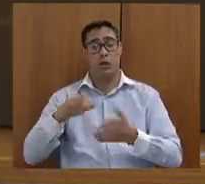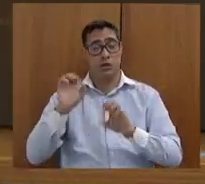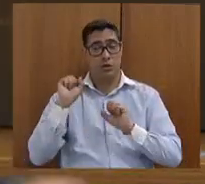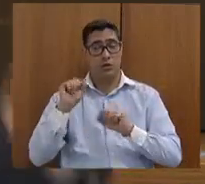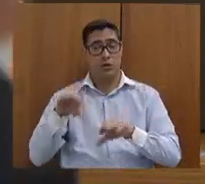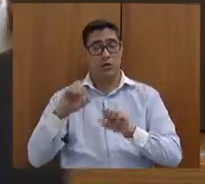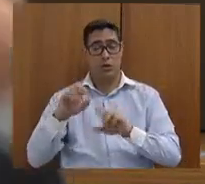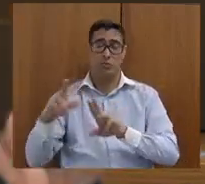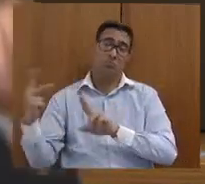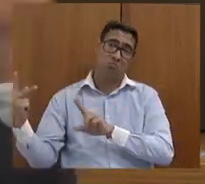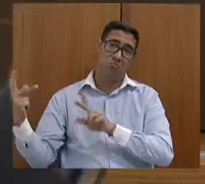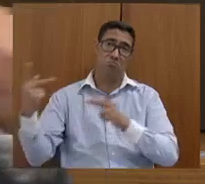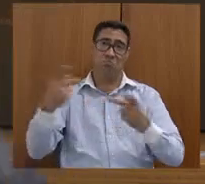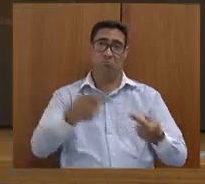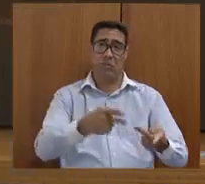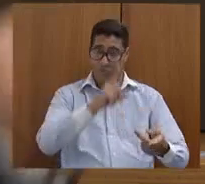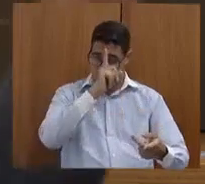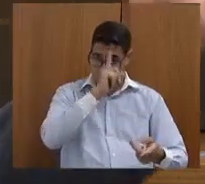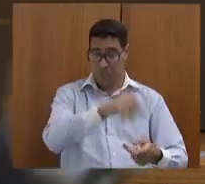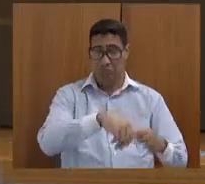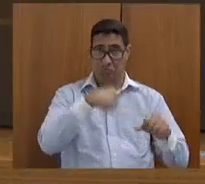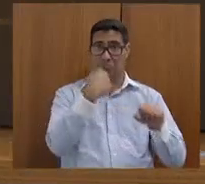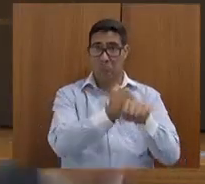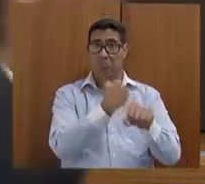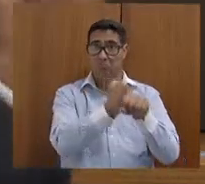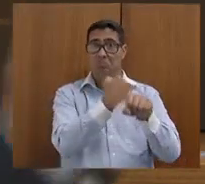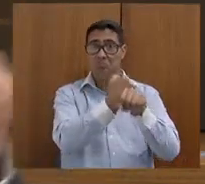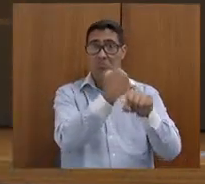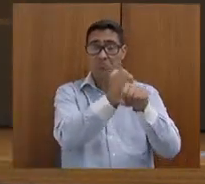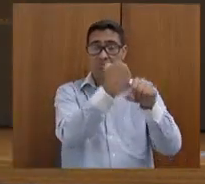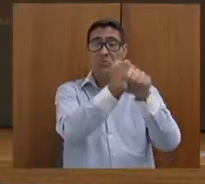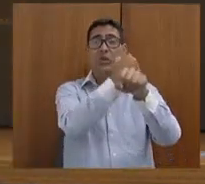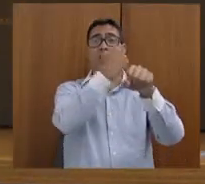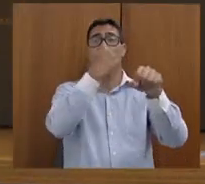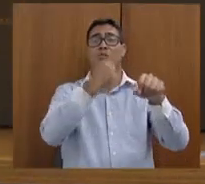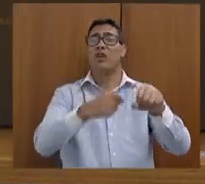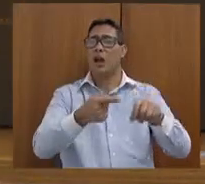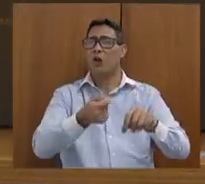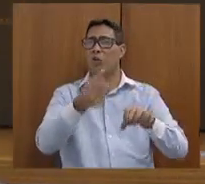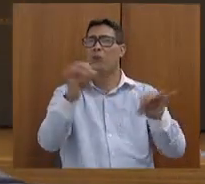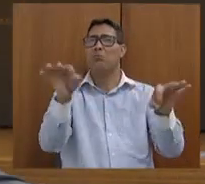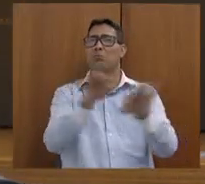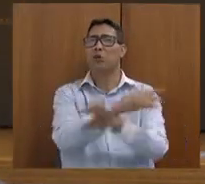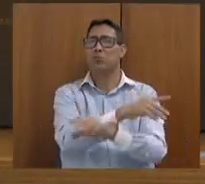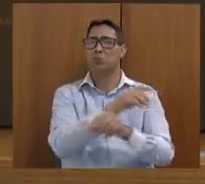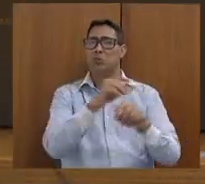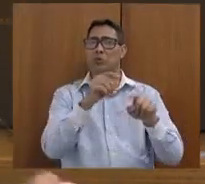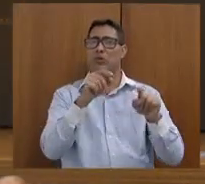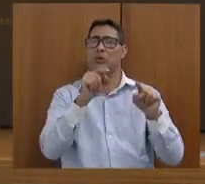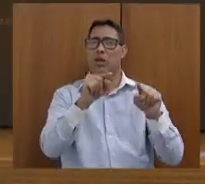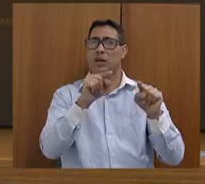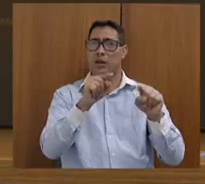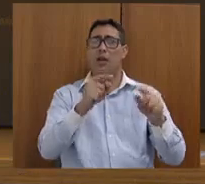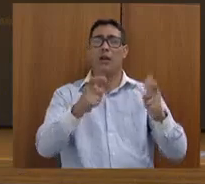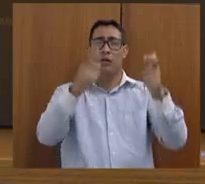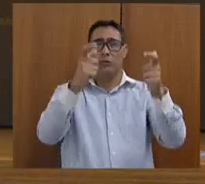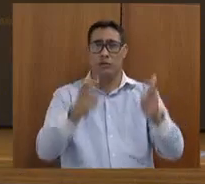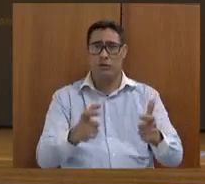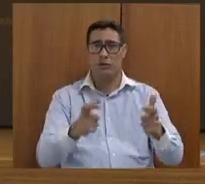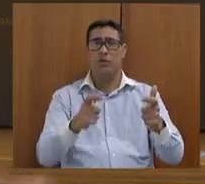lá e mandou construir uma escola e nós fomos lá com a escola praticamente pronta lá na terra